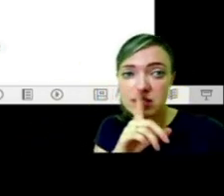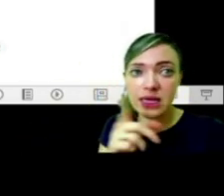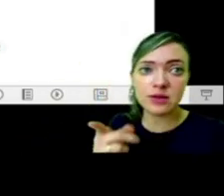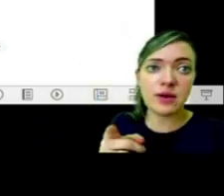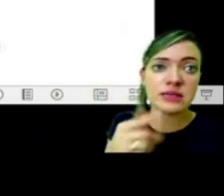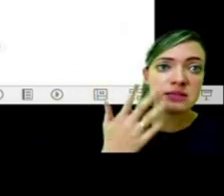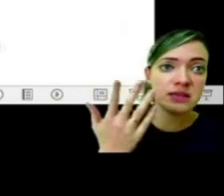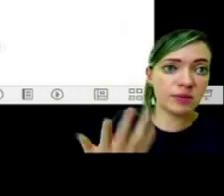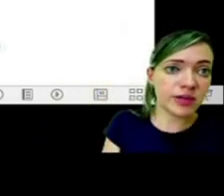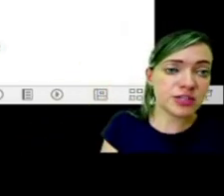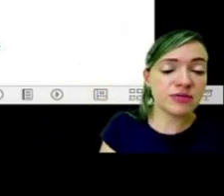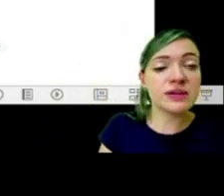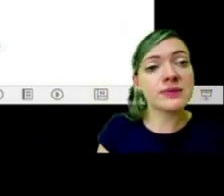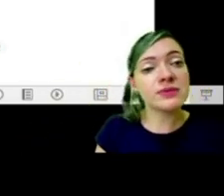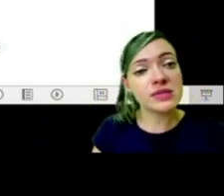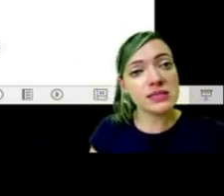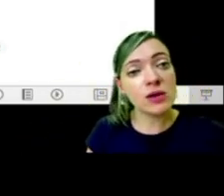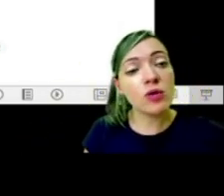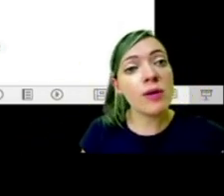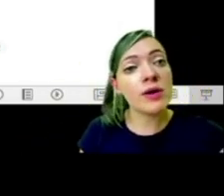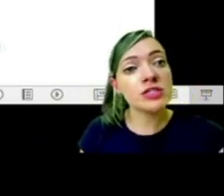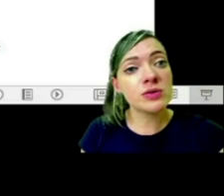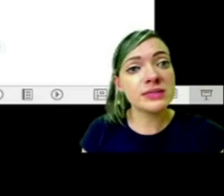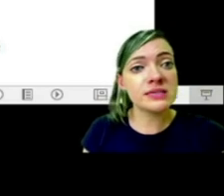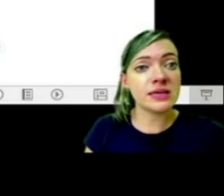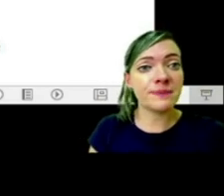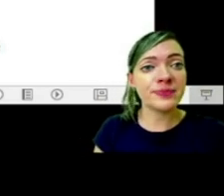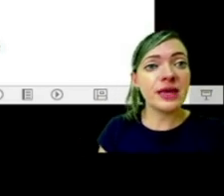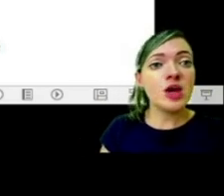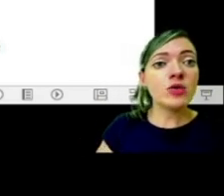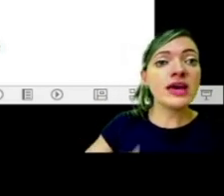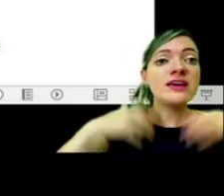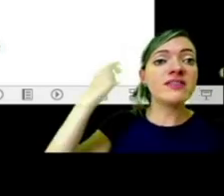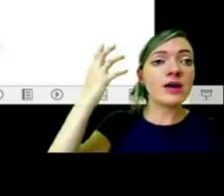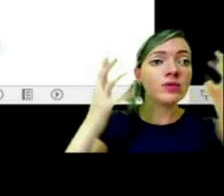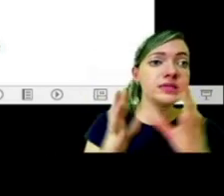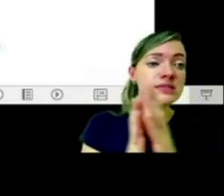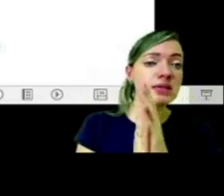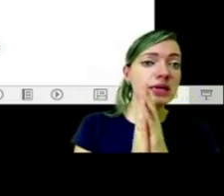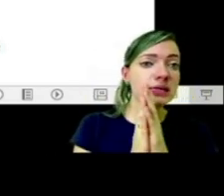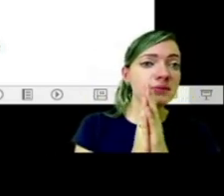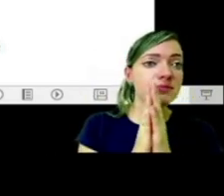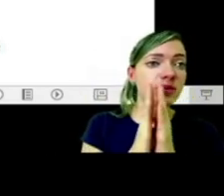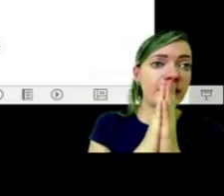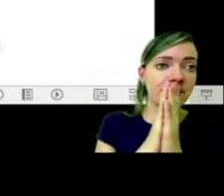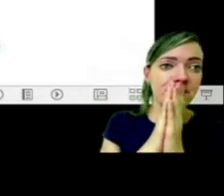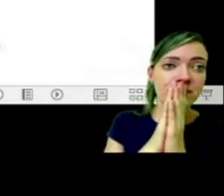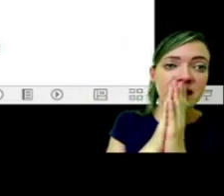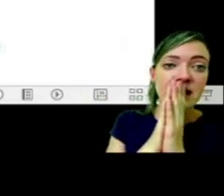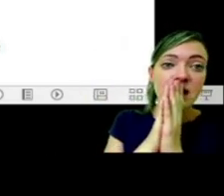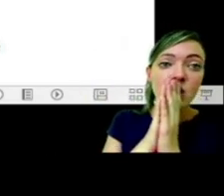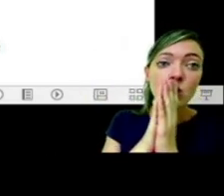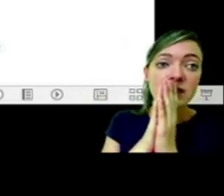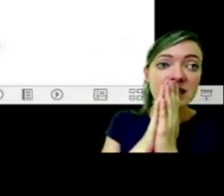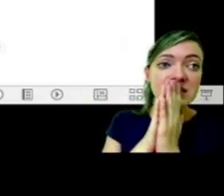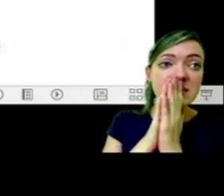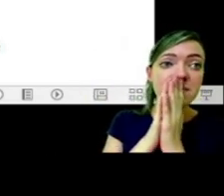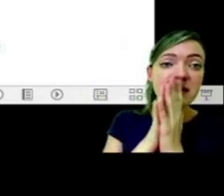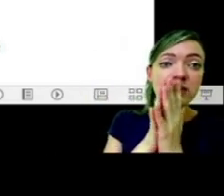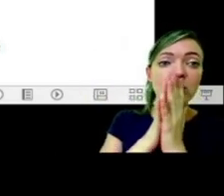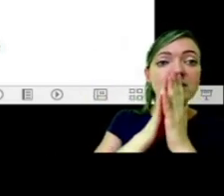curva oscilatória, sigmoide, que eu falei para vocês que é o normal de acontecer. O que que vai acontecer, galera? Vamos lá.